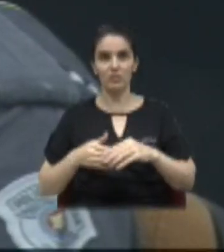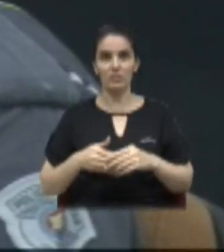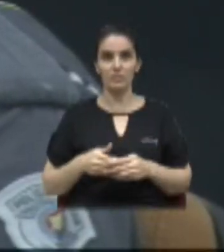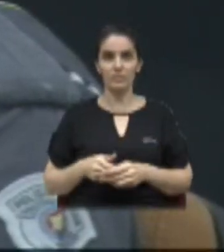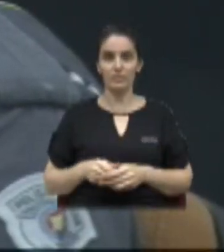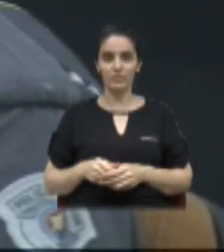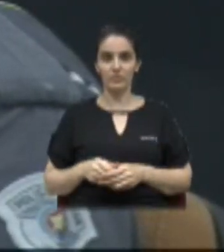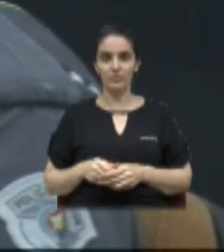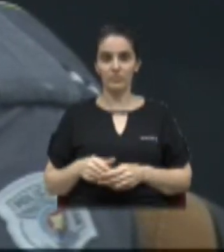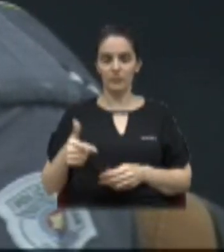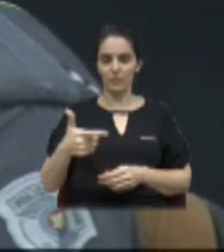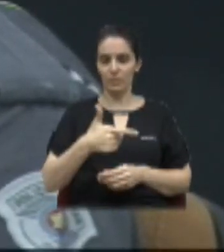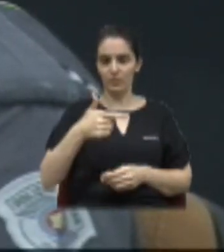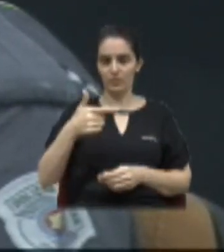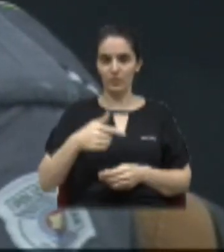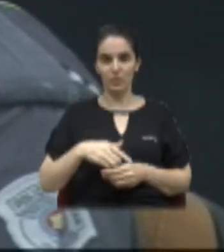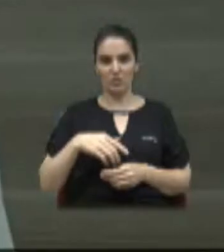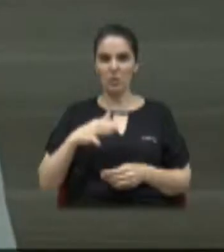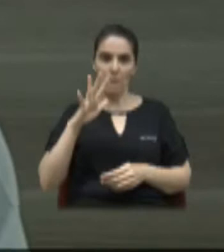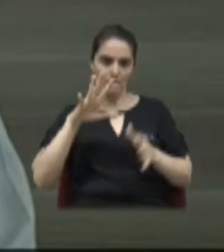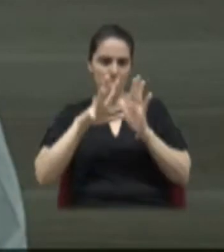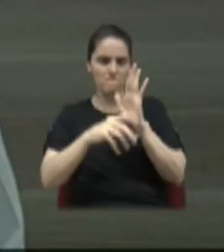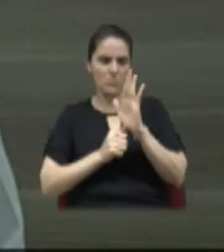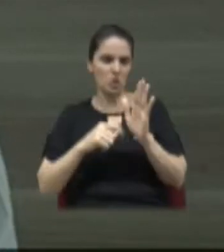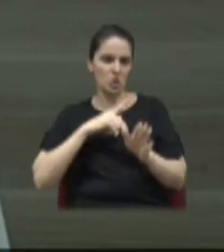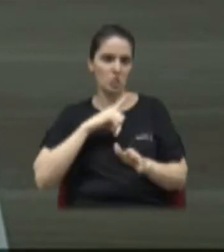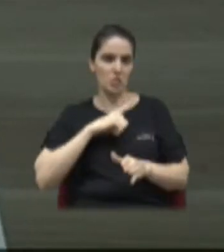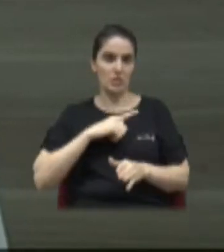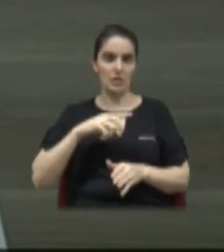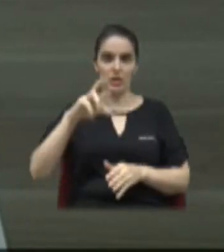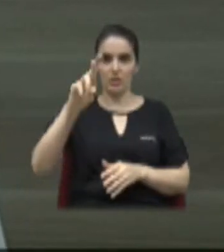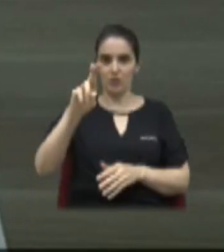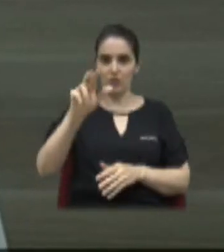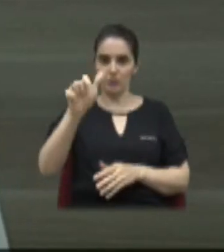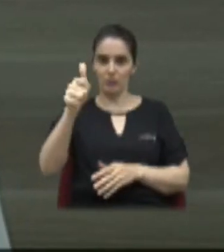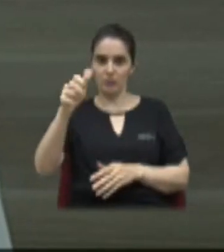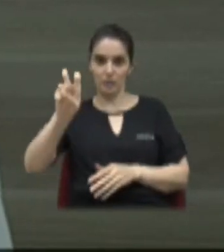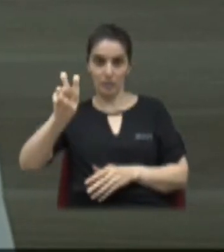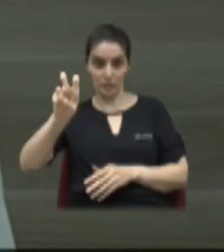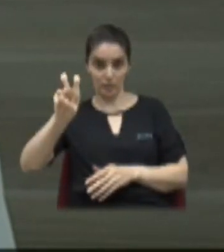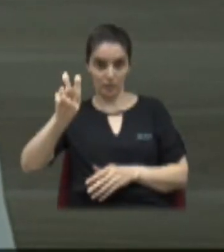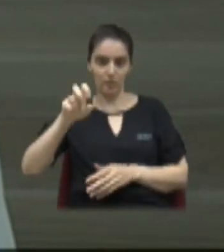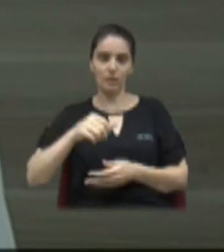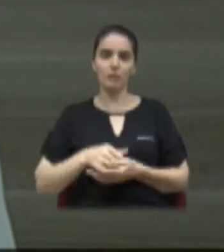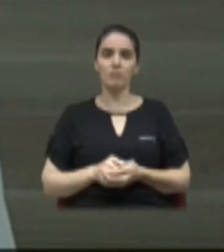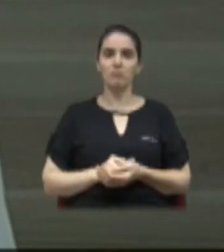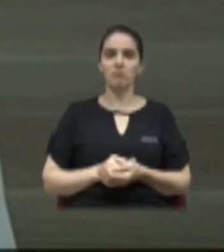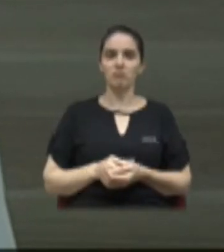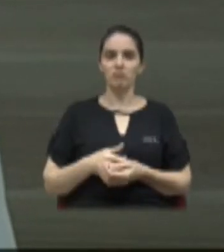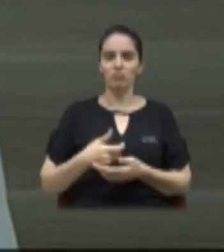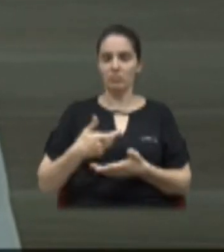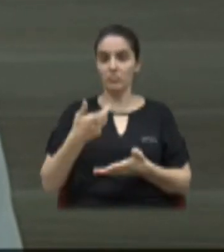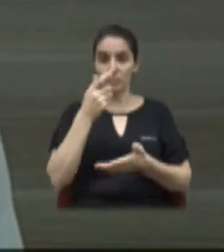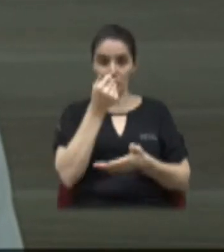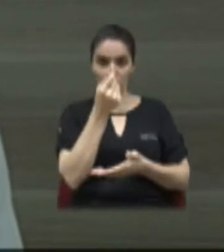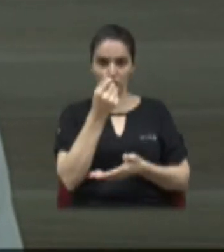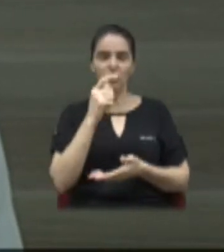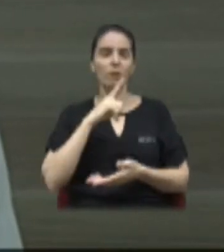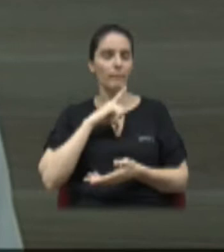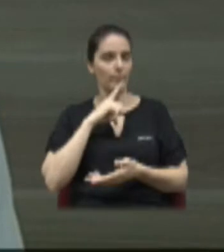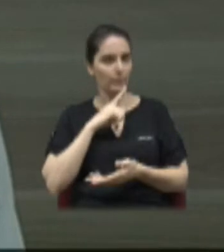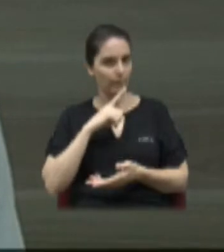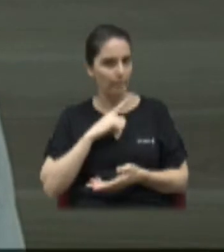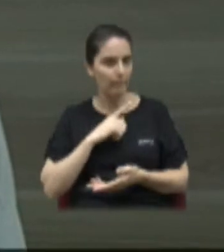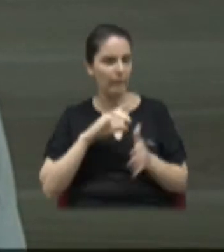com R-15, com toda a tecnologia e dinheiro à disposição para comprar qualquer tipo de armamento, mas